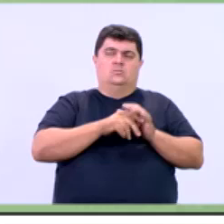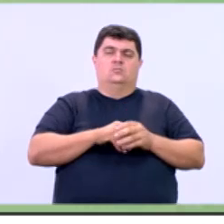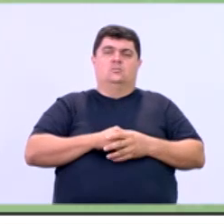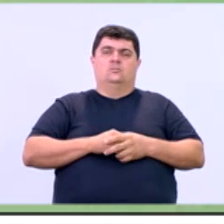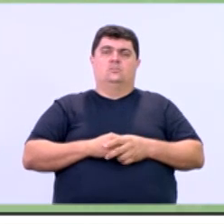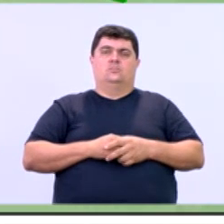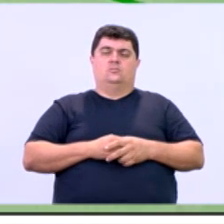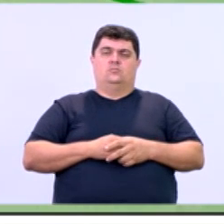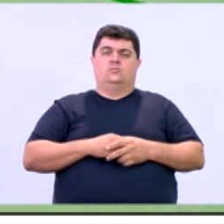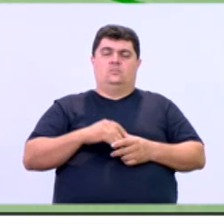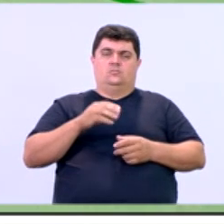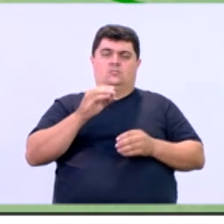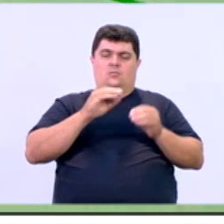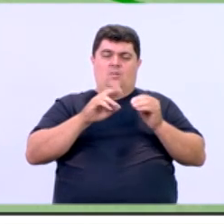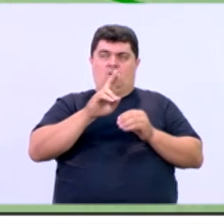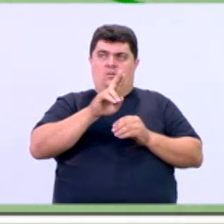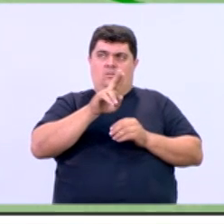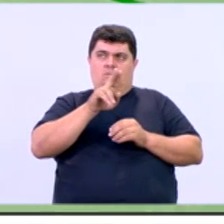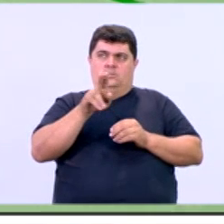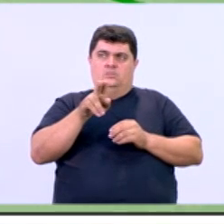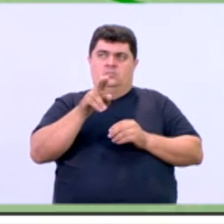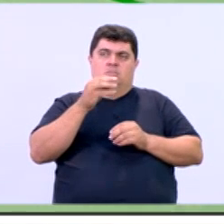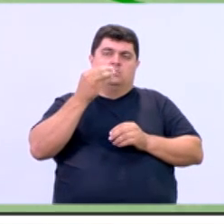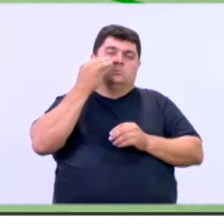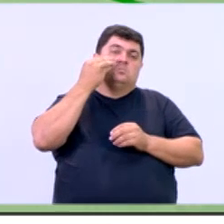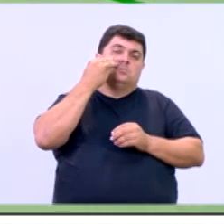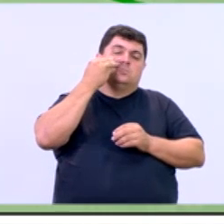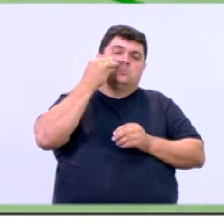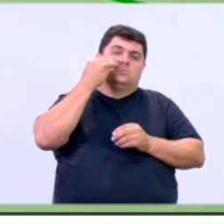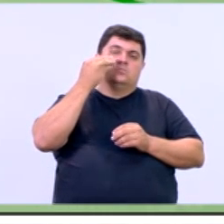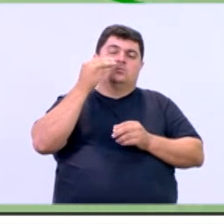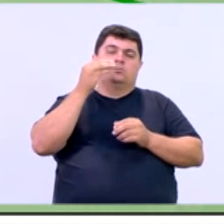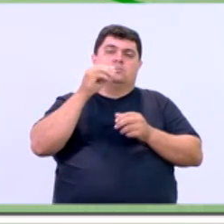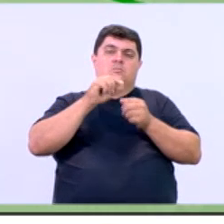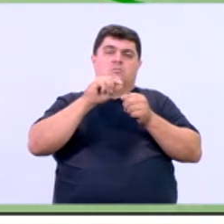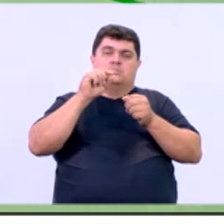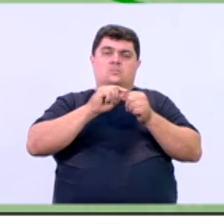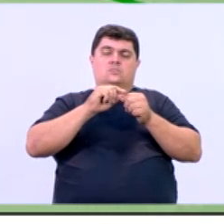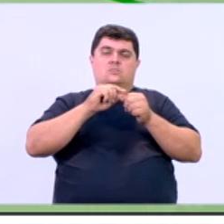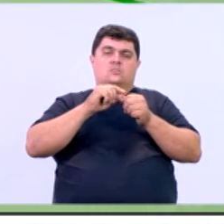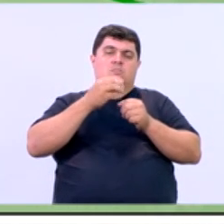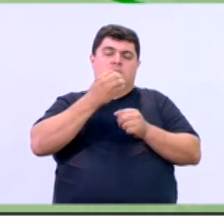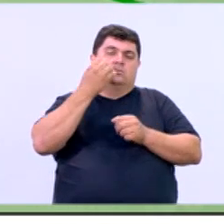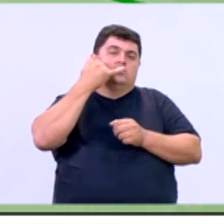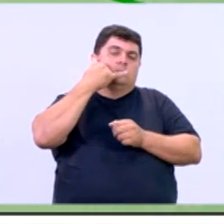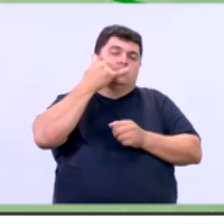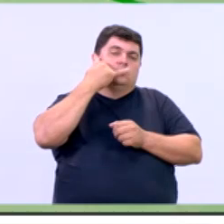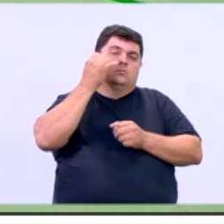temos o nome, teste do script e vai aparecer teste do script,